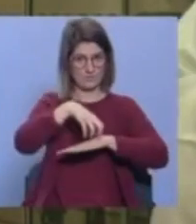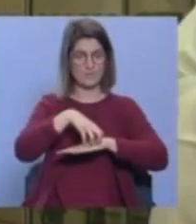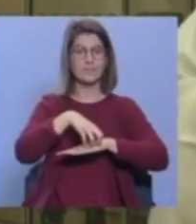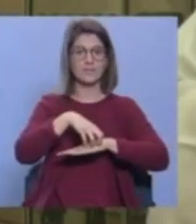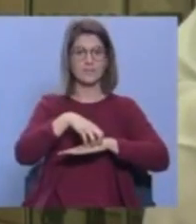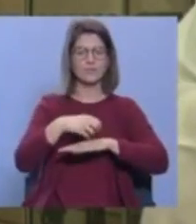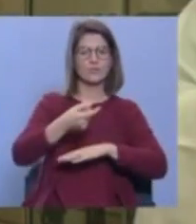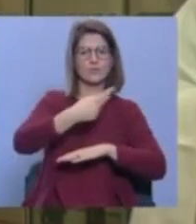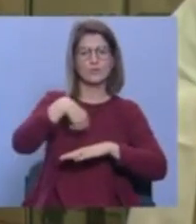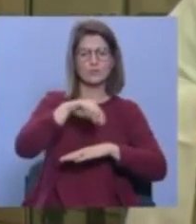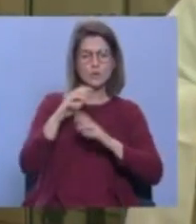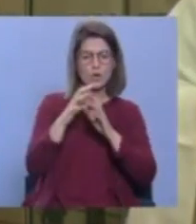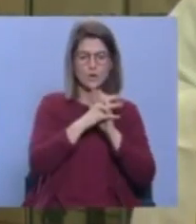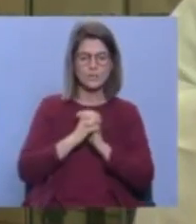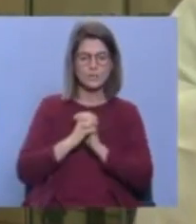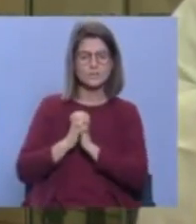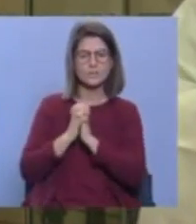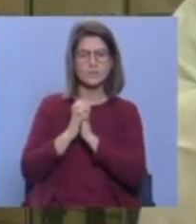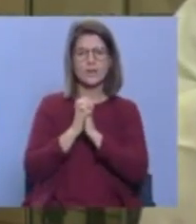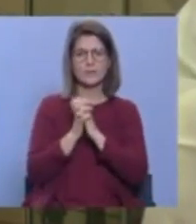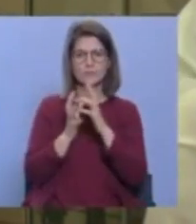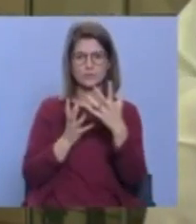oração com todos vós.